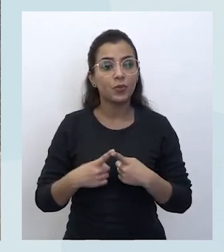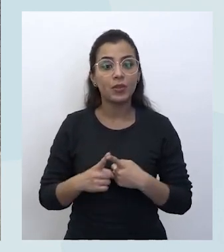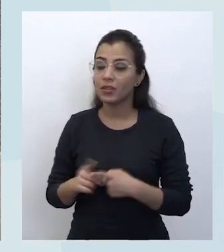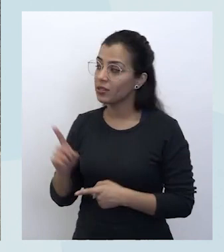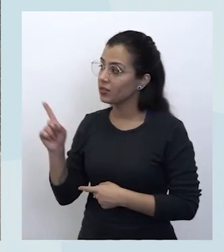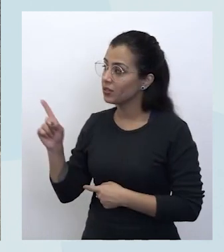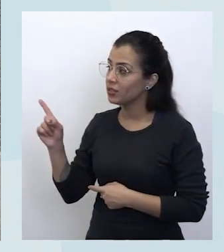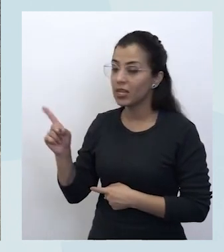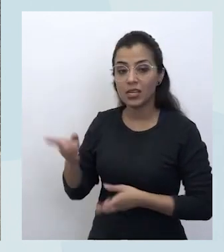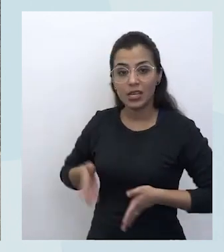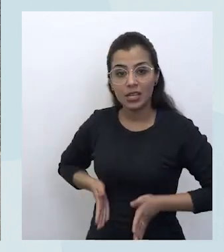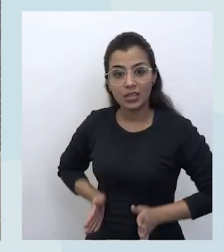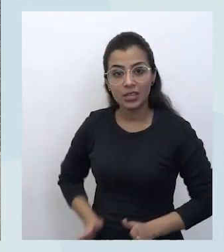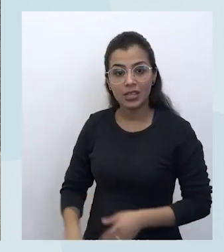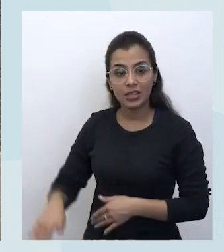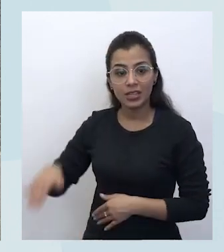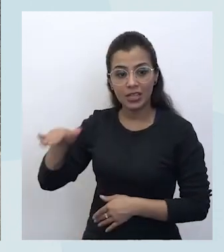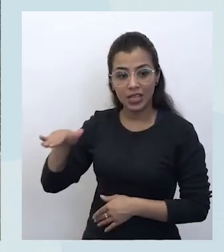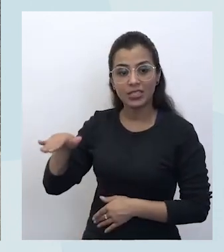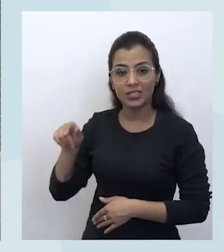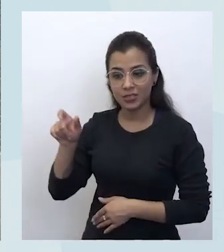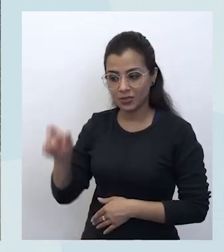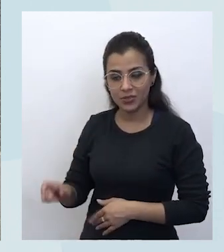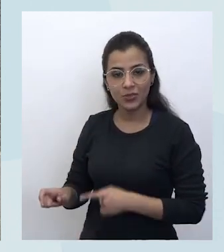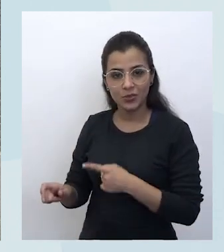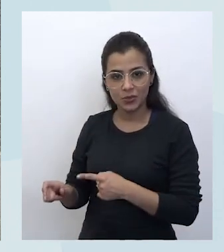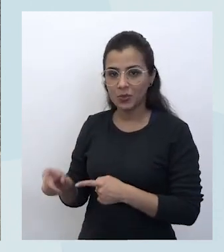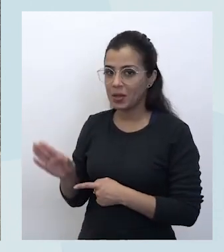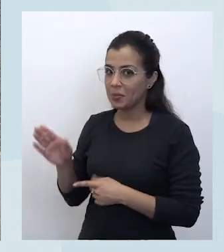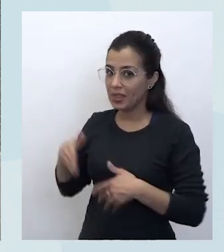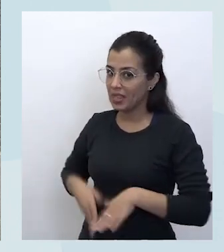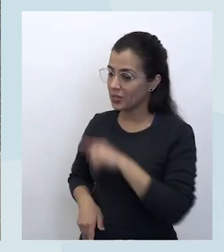Dom Afonso Henriques, né? Que viveu entre 1112